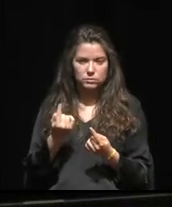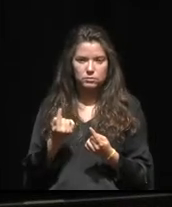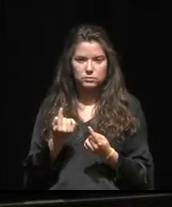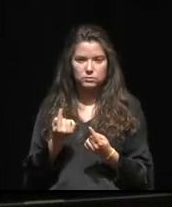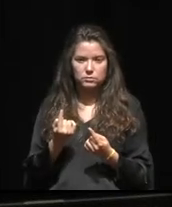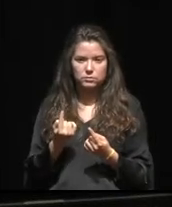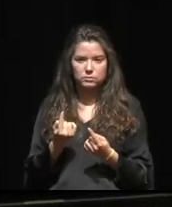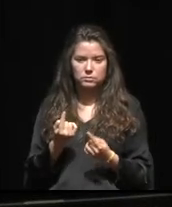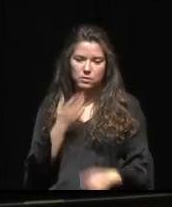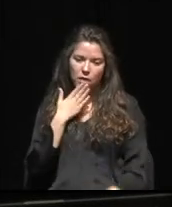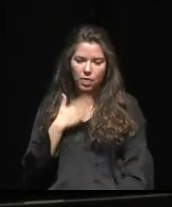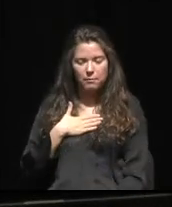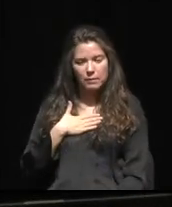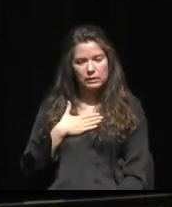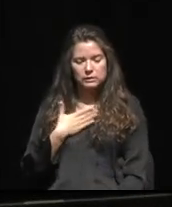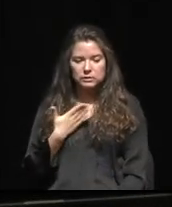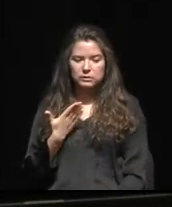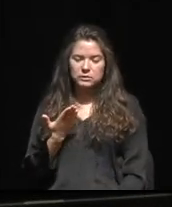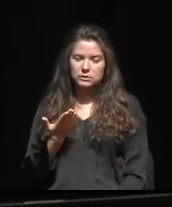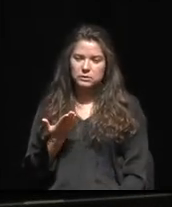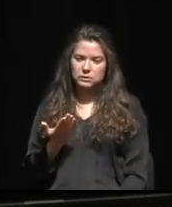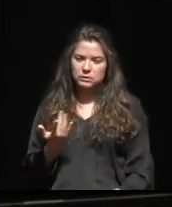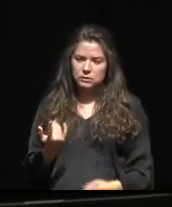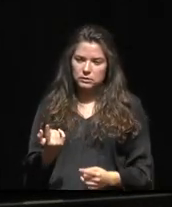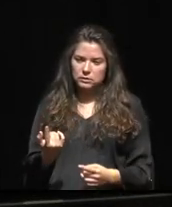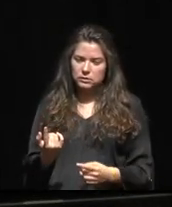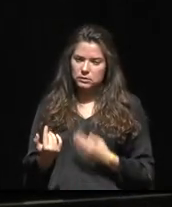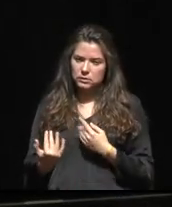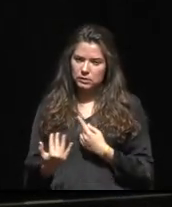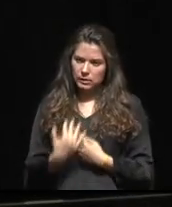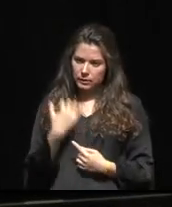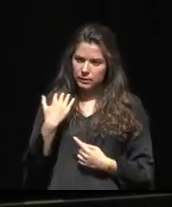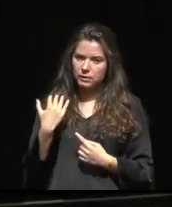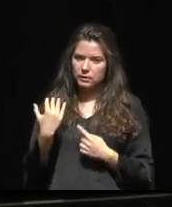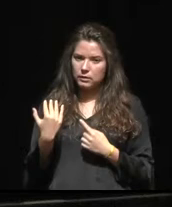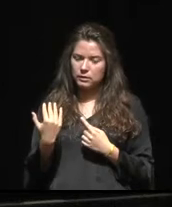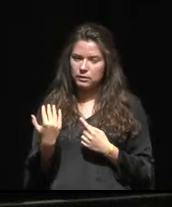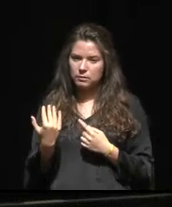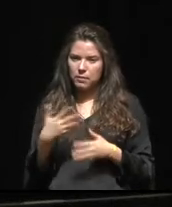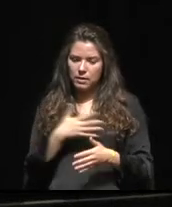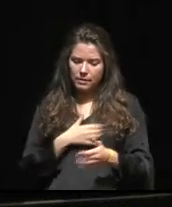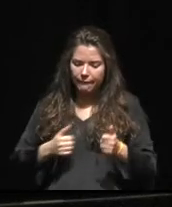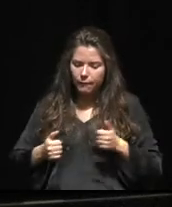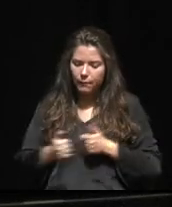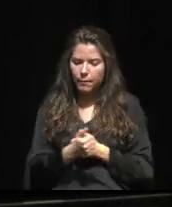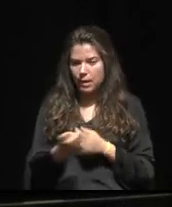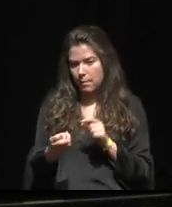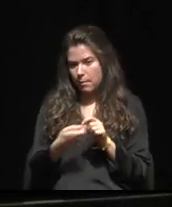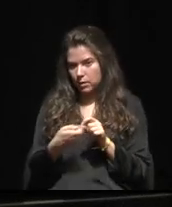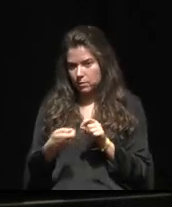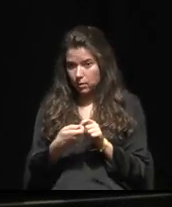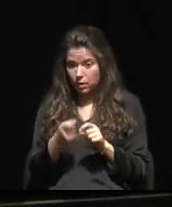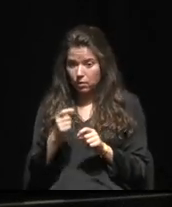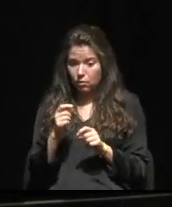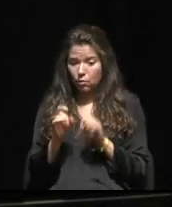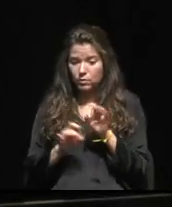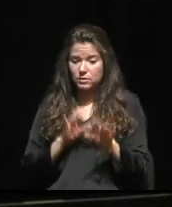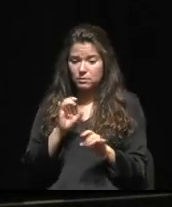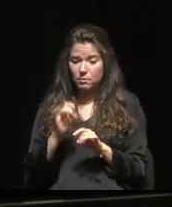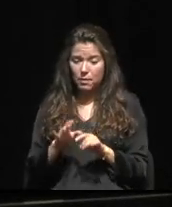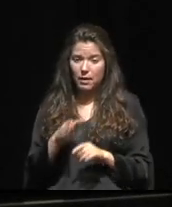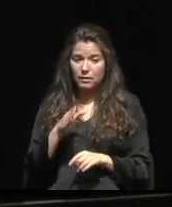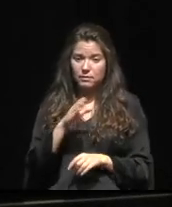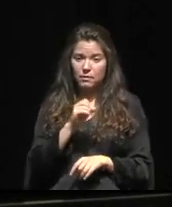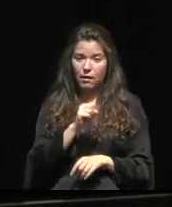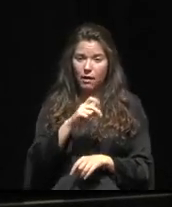nos tocam mais diretamente que nos provocam uma empatia mais mais próxima com aquilo que se passa na faixa